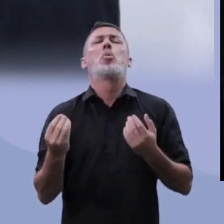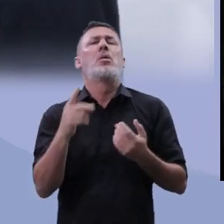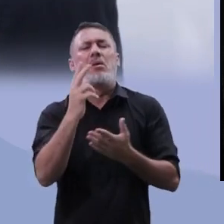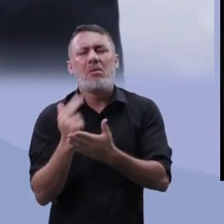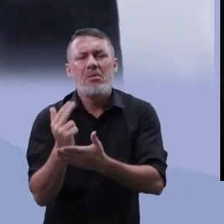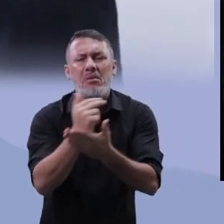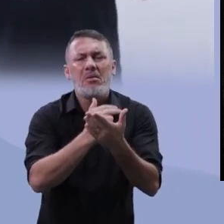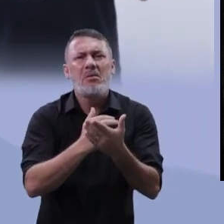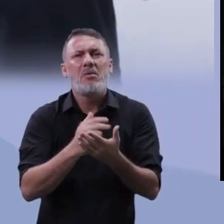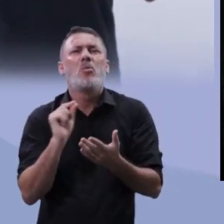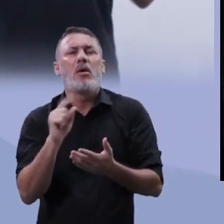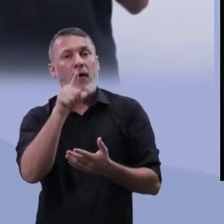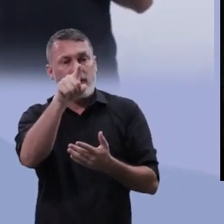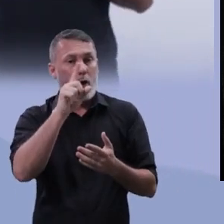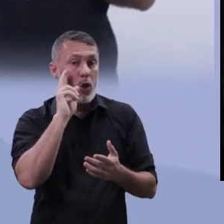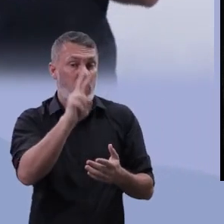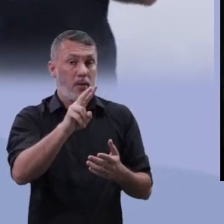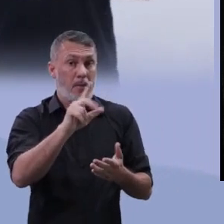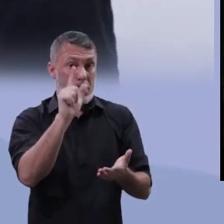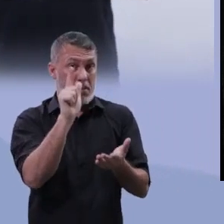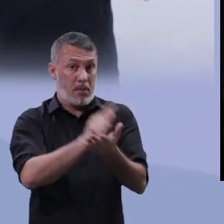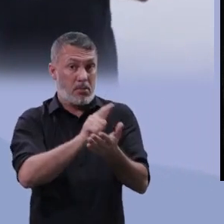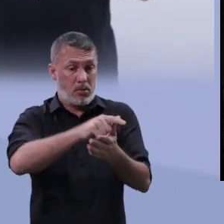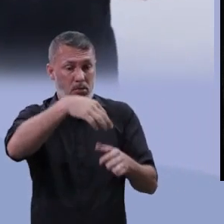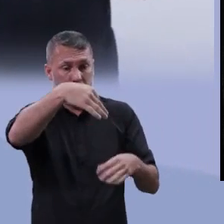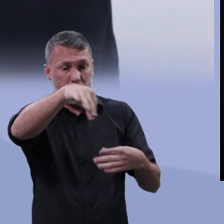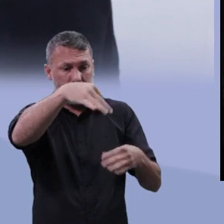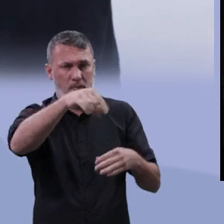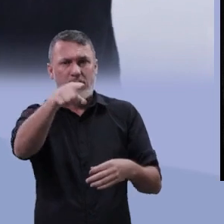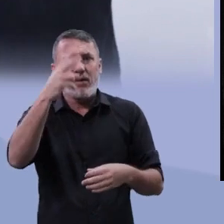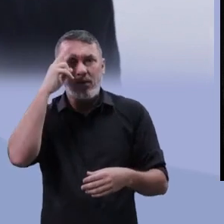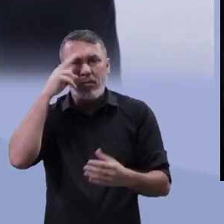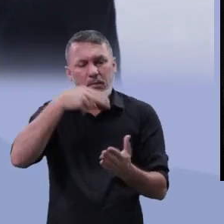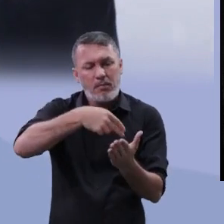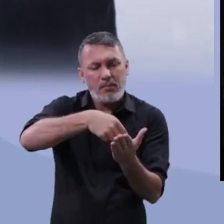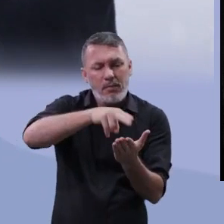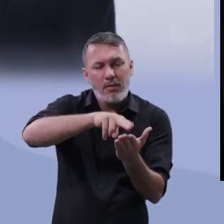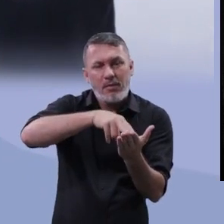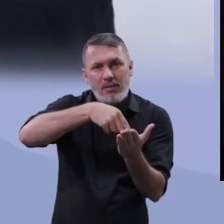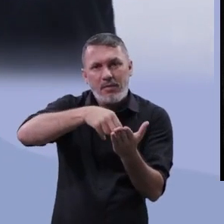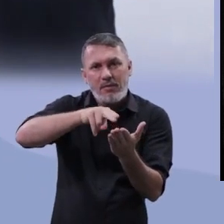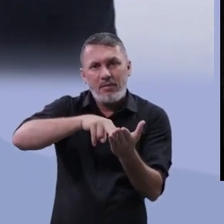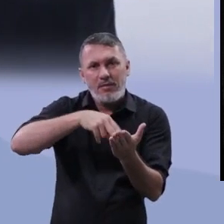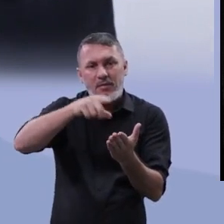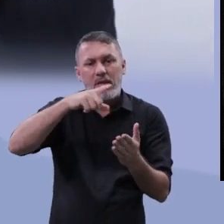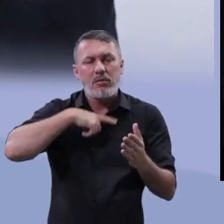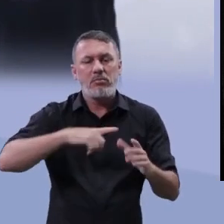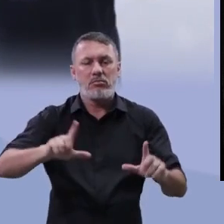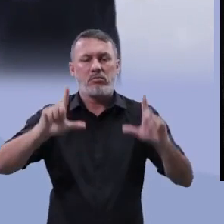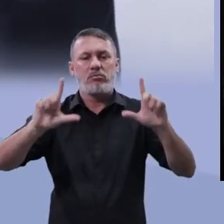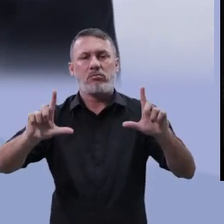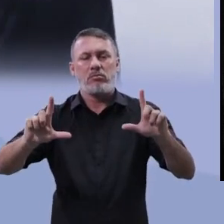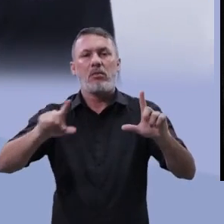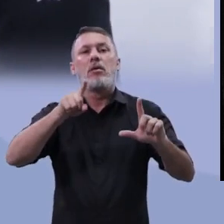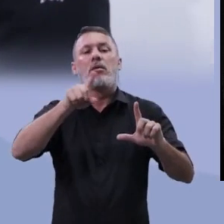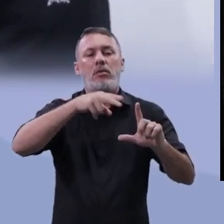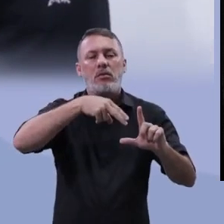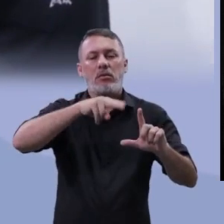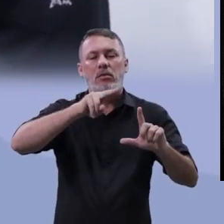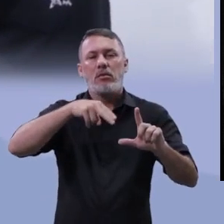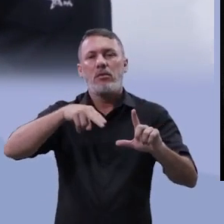uma folha de caderno, uma folha de chamex, vai pegar um pincel que escreve um pouco mais grosso e você vai fazer aquele cartaz ali